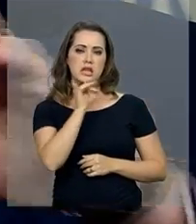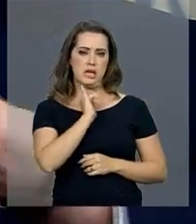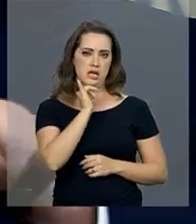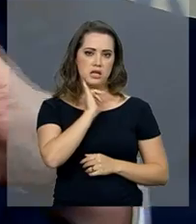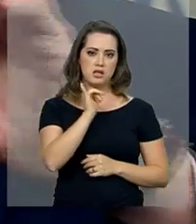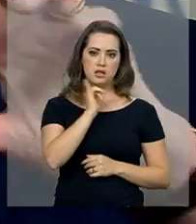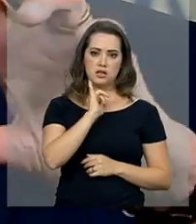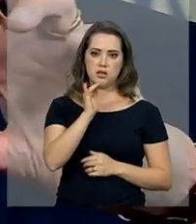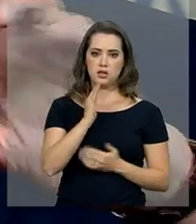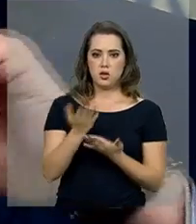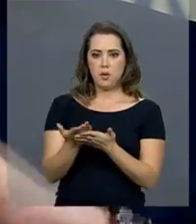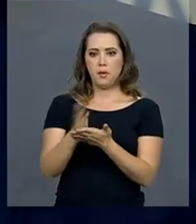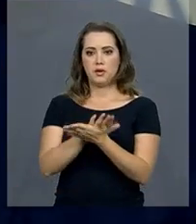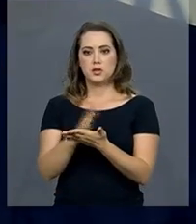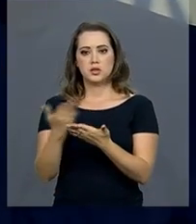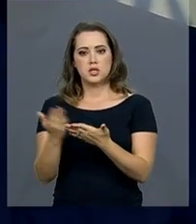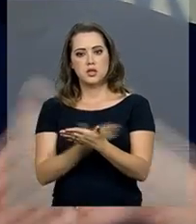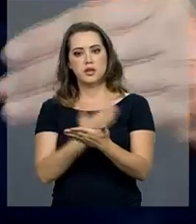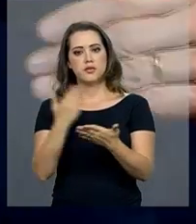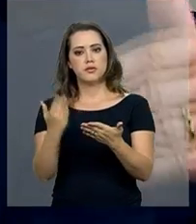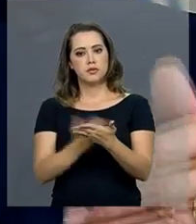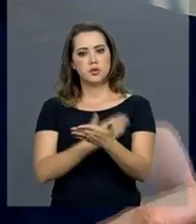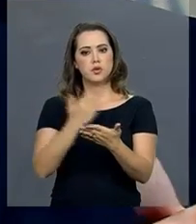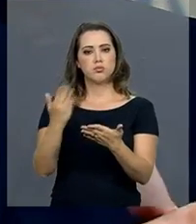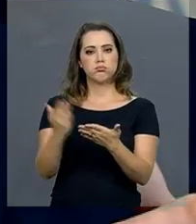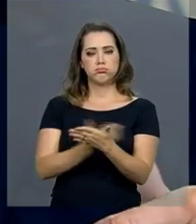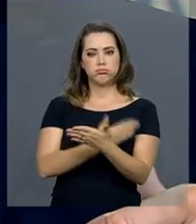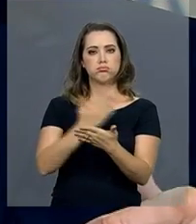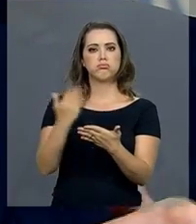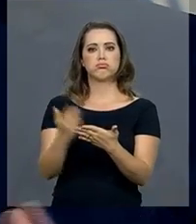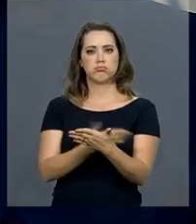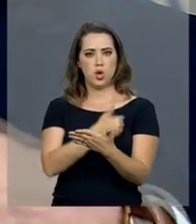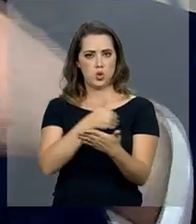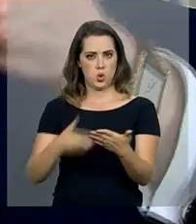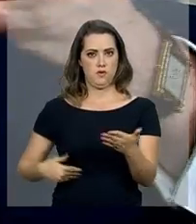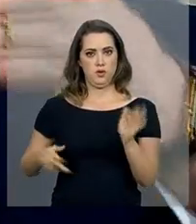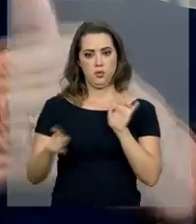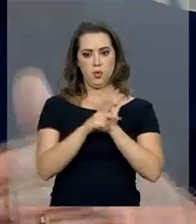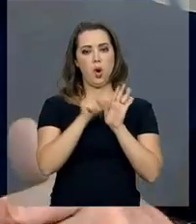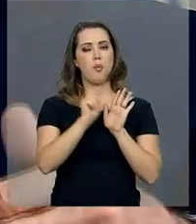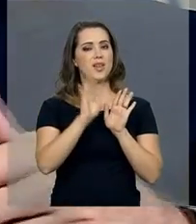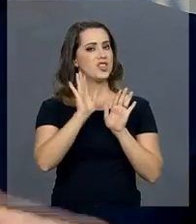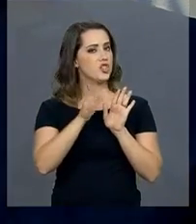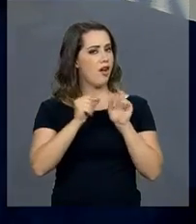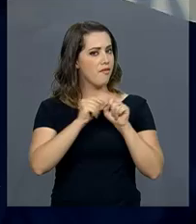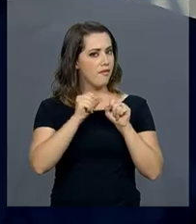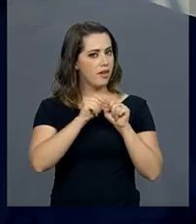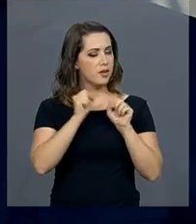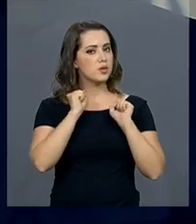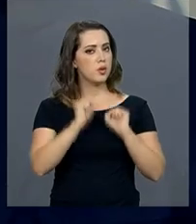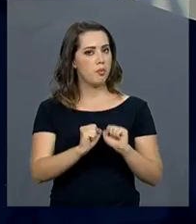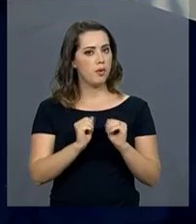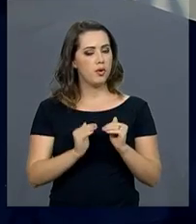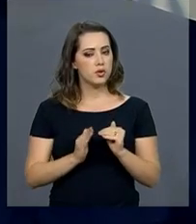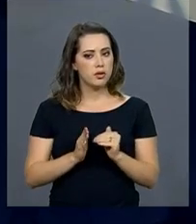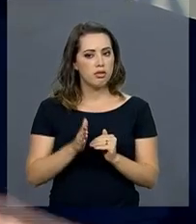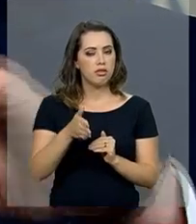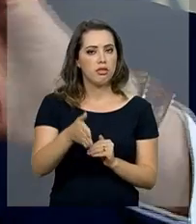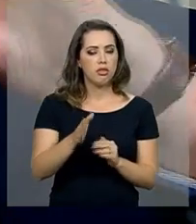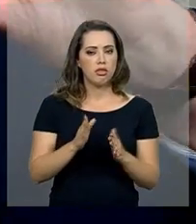cadernos do governo mostrando o que foi feito durante o governo eo que poderá ser feito até o final de